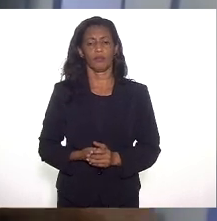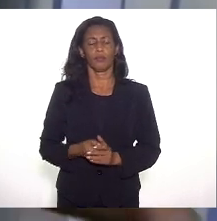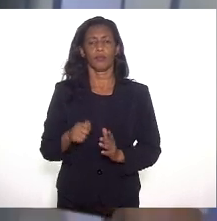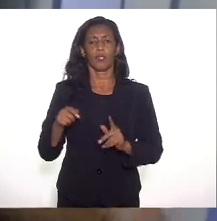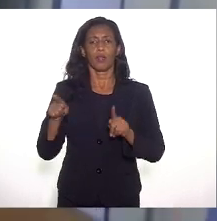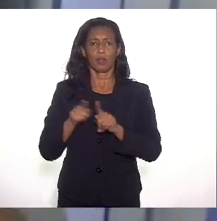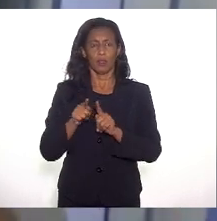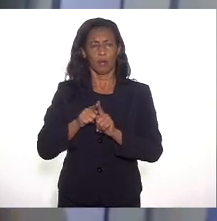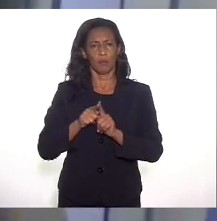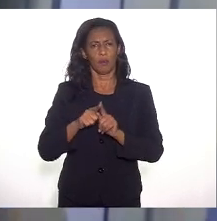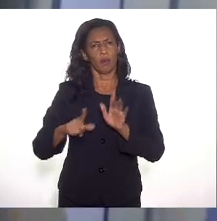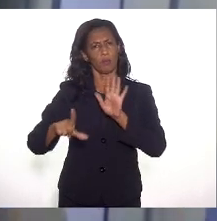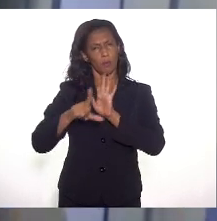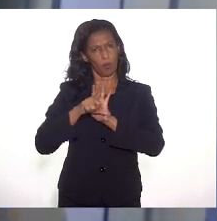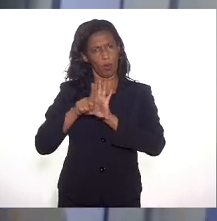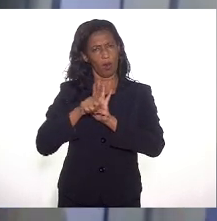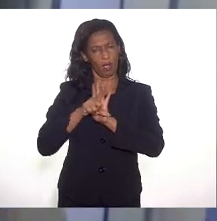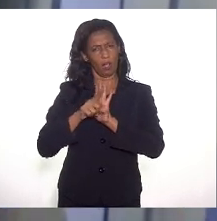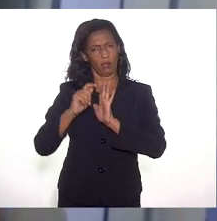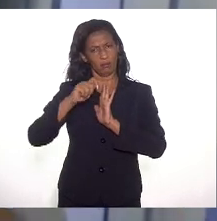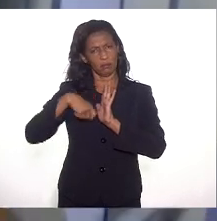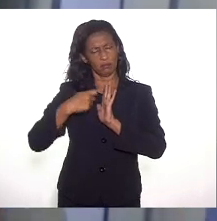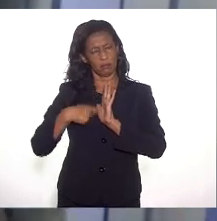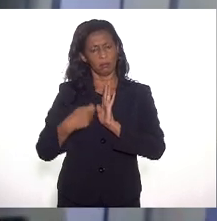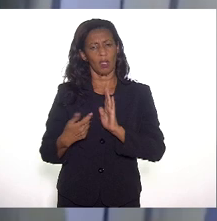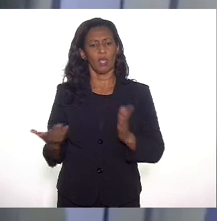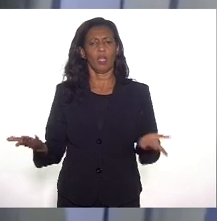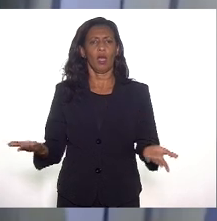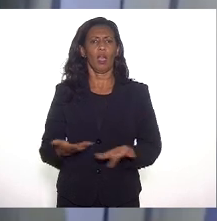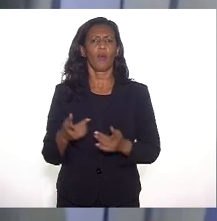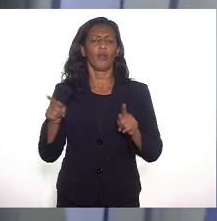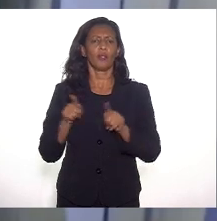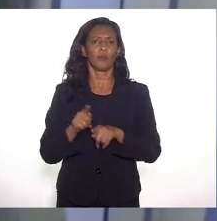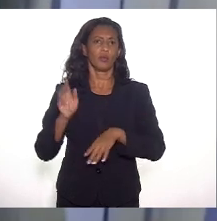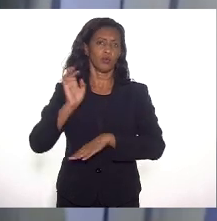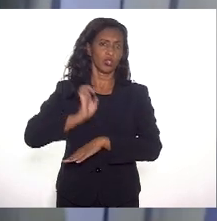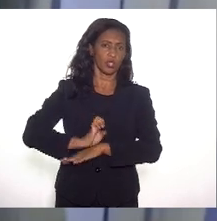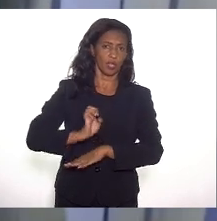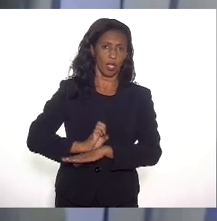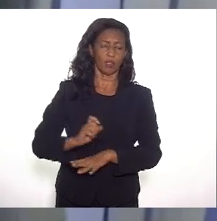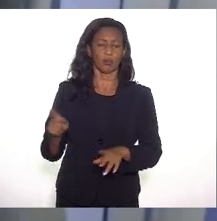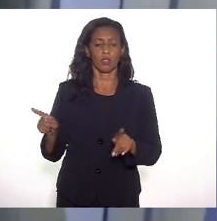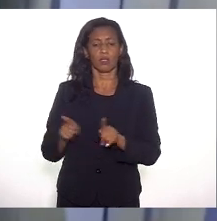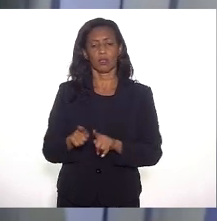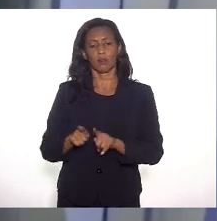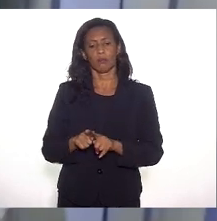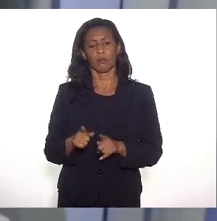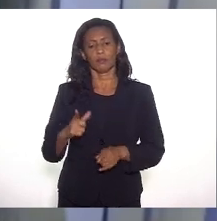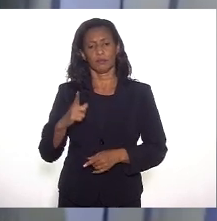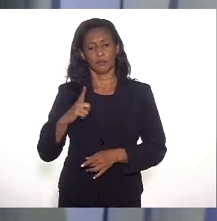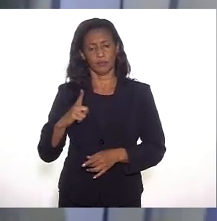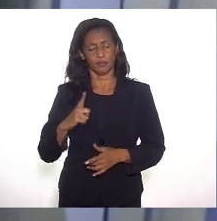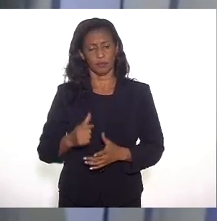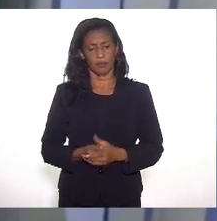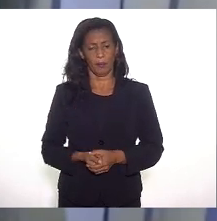lei de autoria do André e minha autoria, agora, além de herói do Estado, ele seja